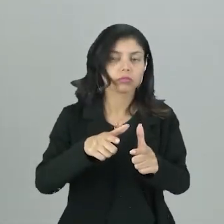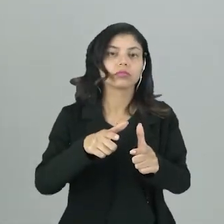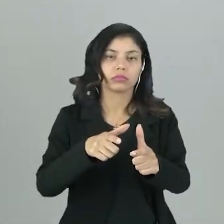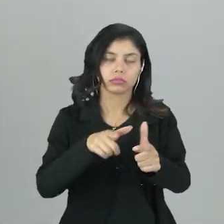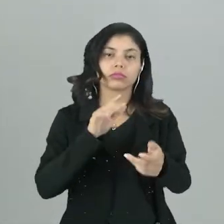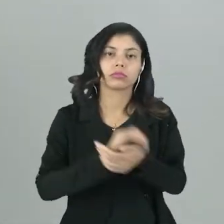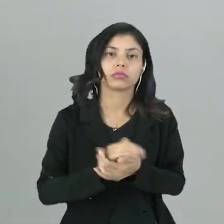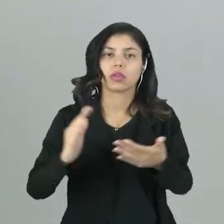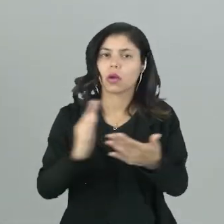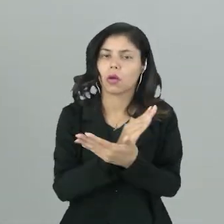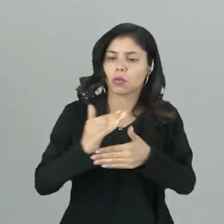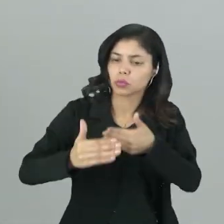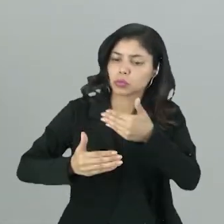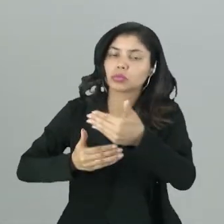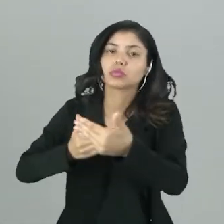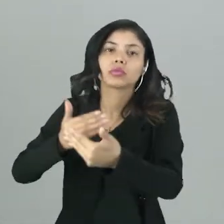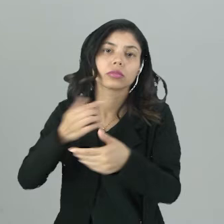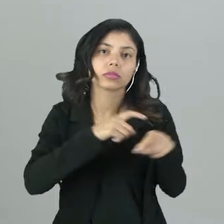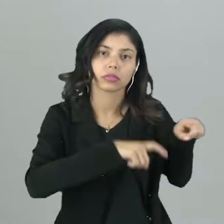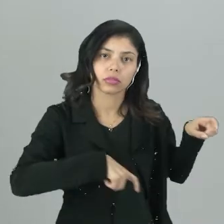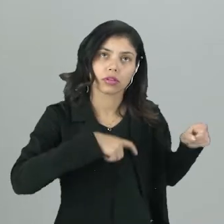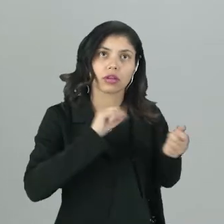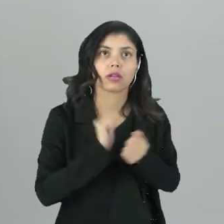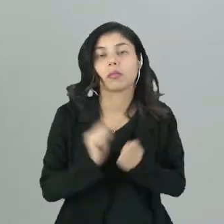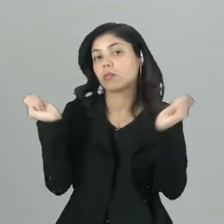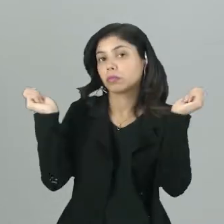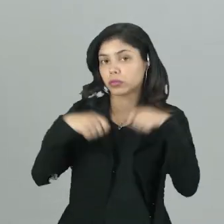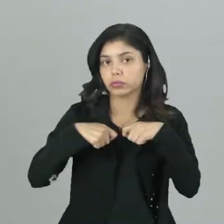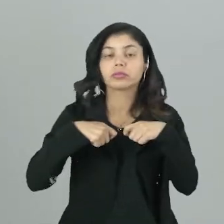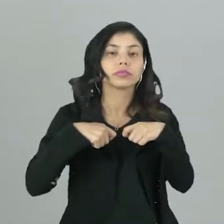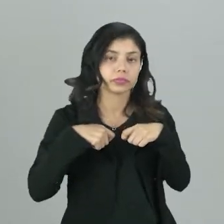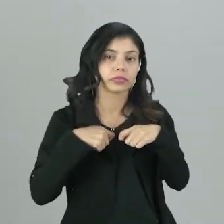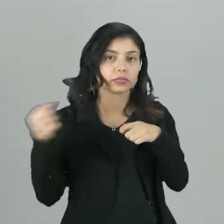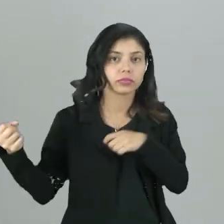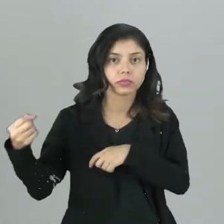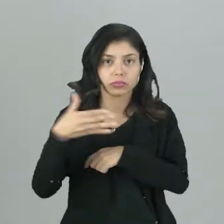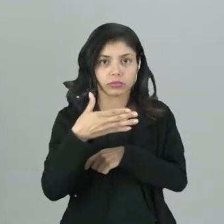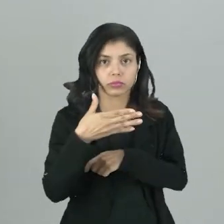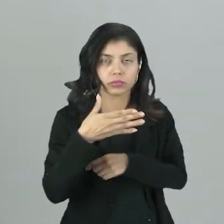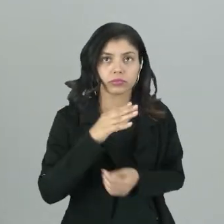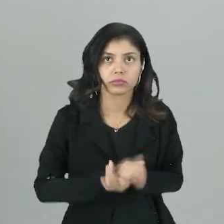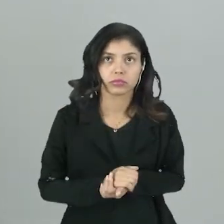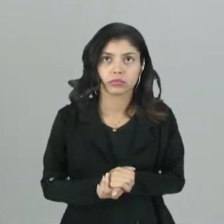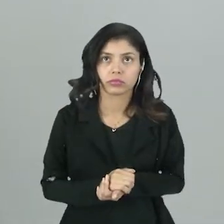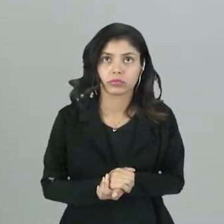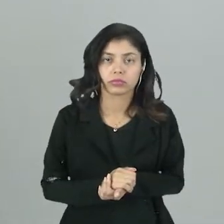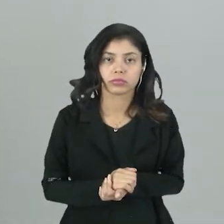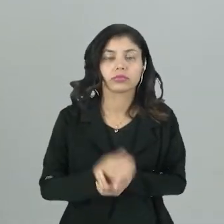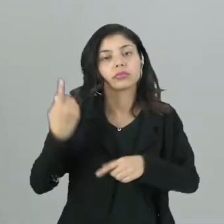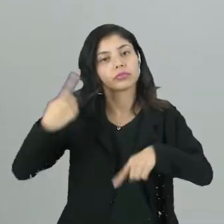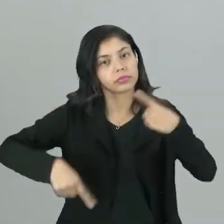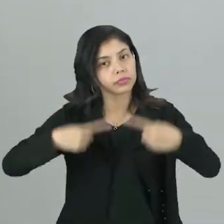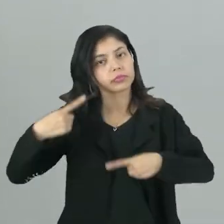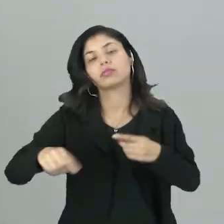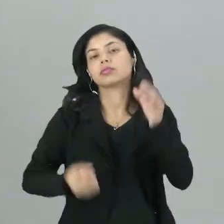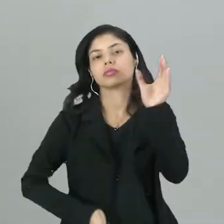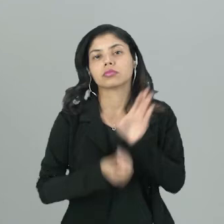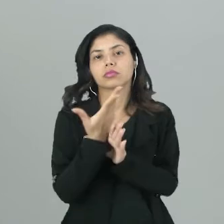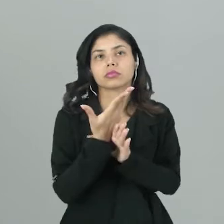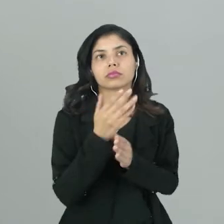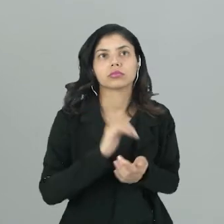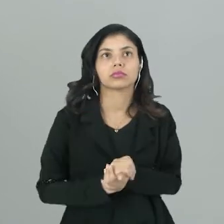território, com o desenvolvimento da agricultura, possibilitou uma nova forma de arranjo político, que foi o surgimento